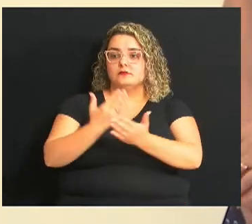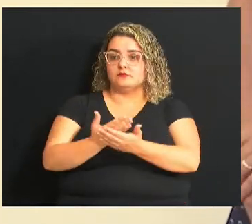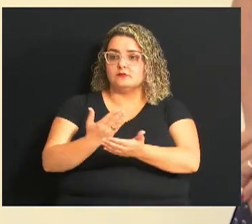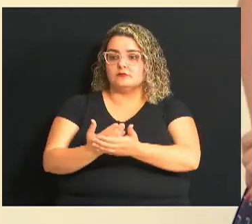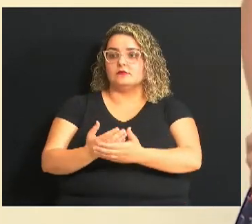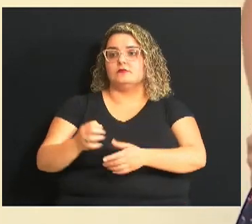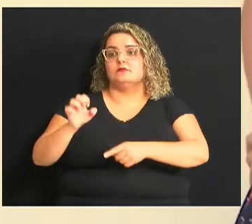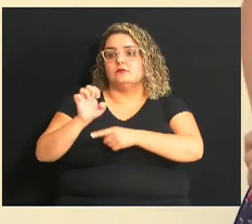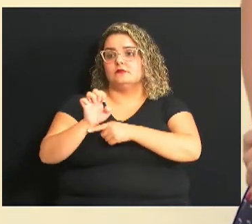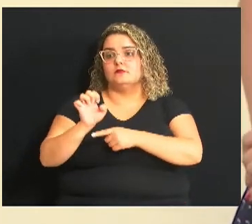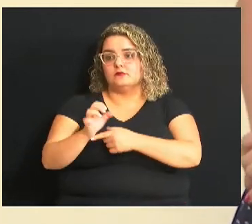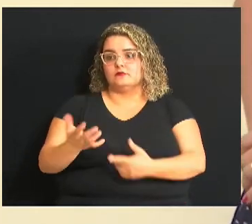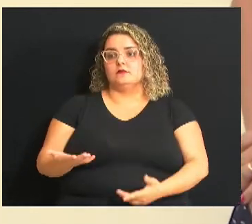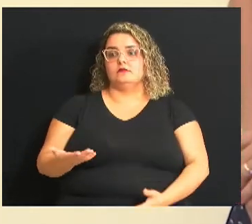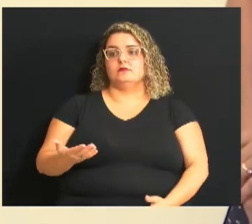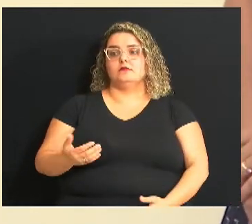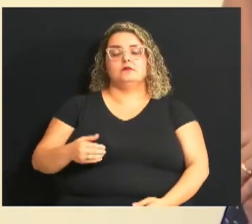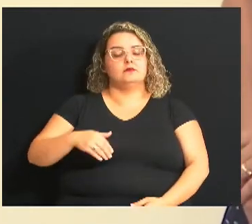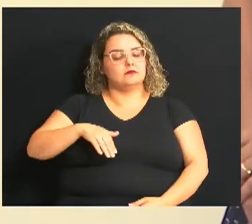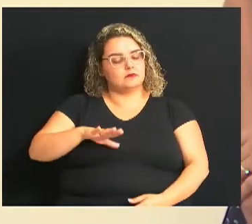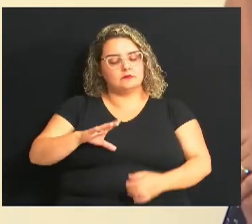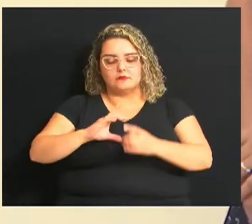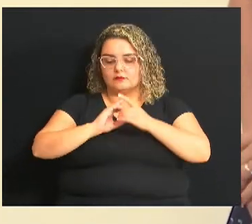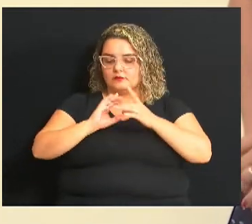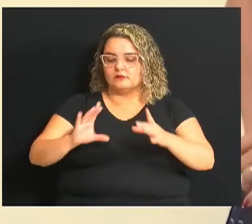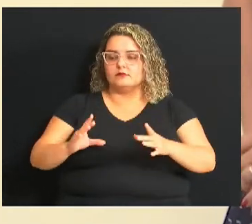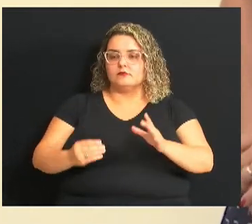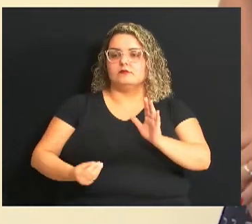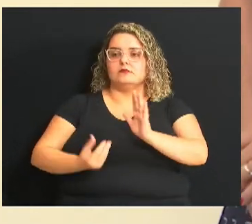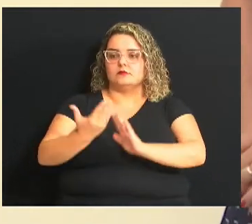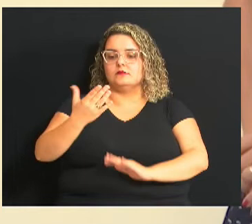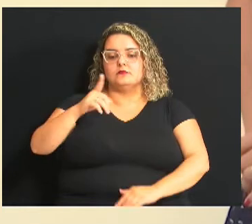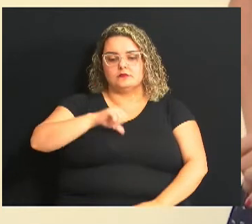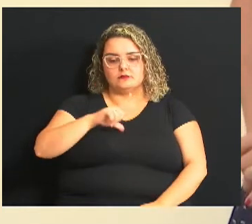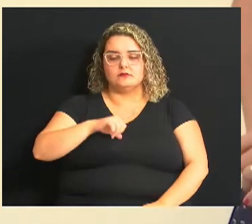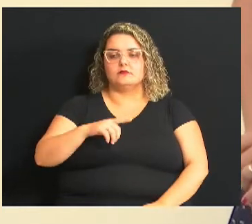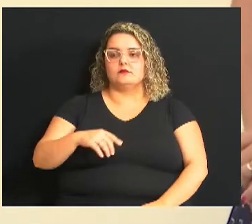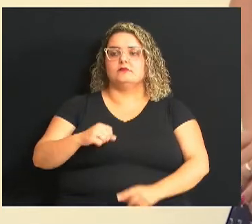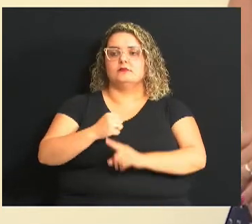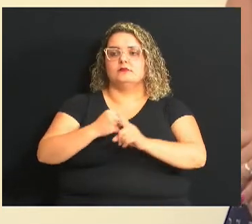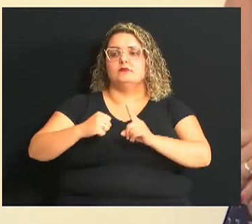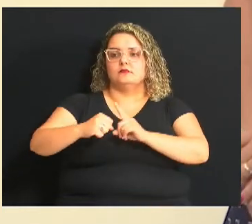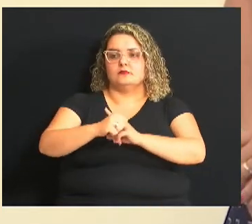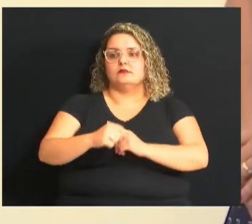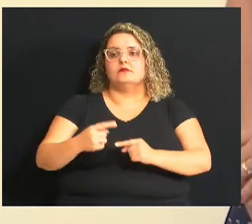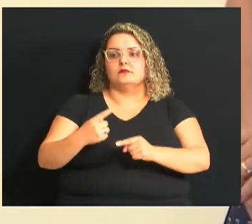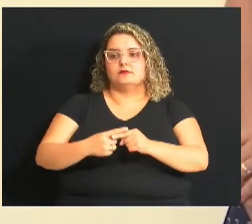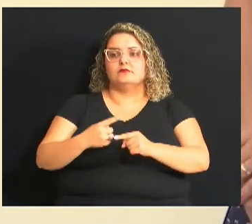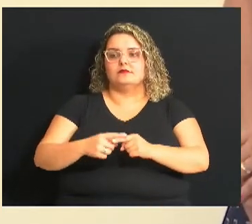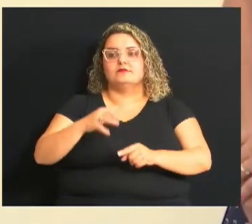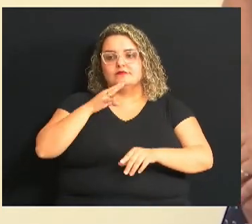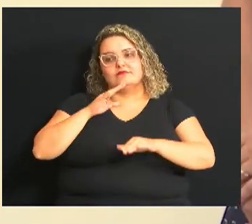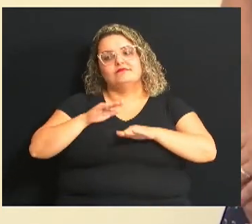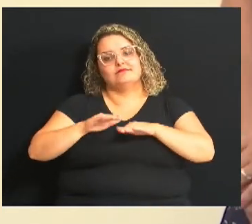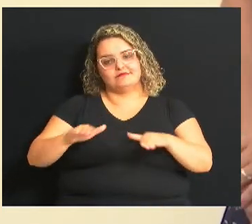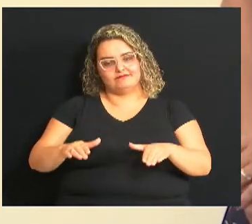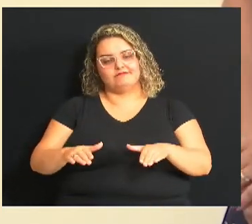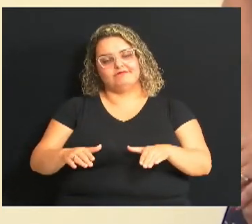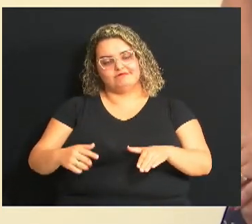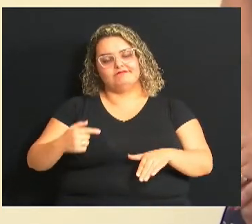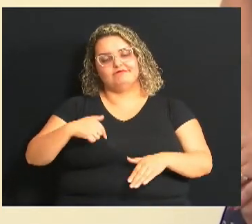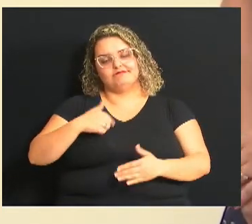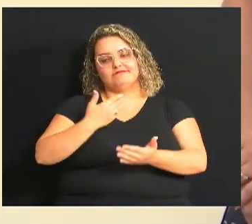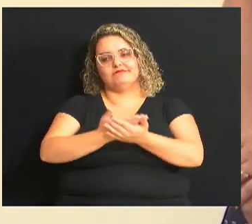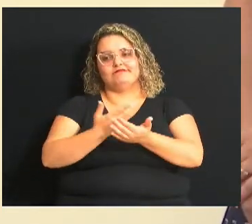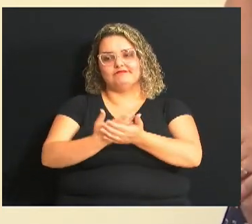acho o espaço mais democrático existente da sociedade, porque eu conheço aquele chão, eu vim daquele chão. Então,